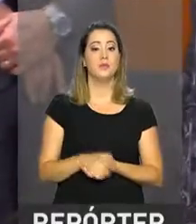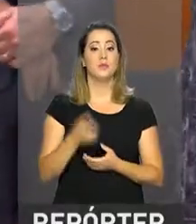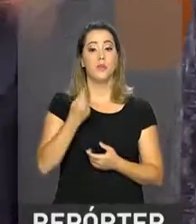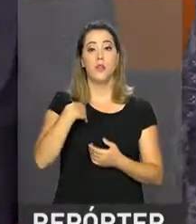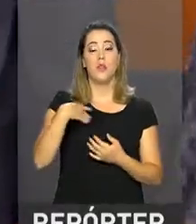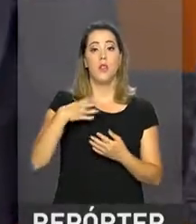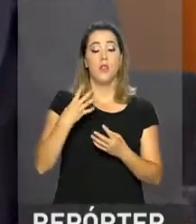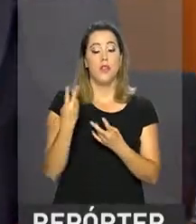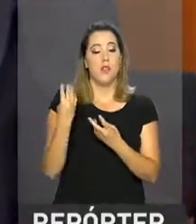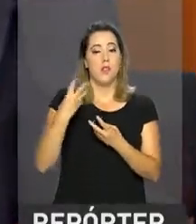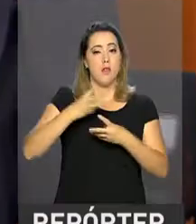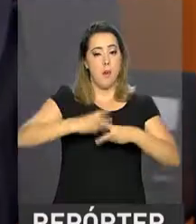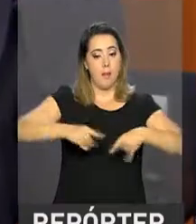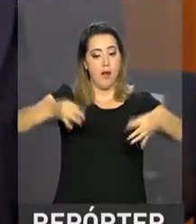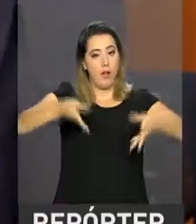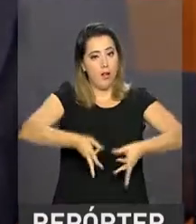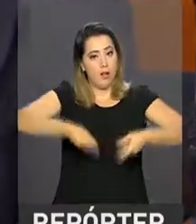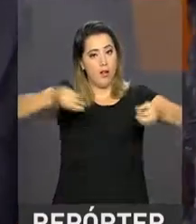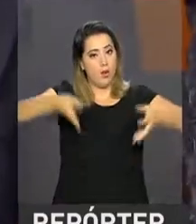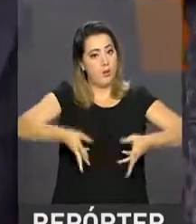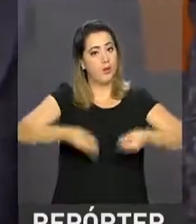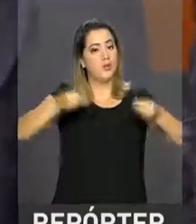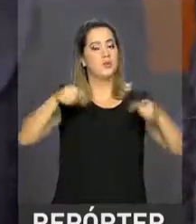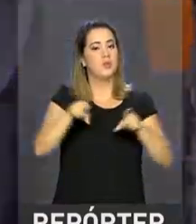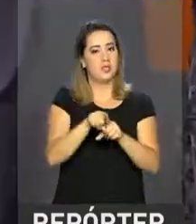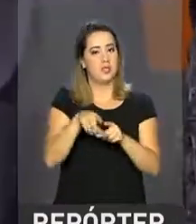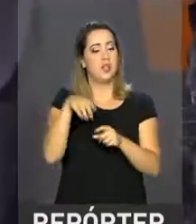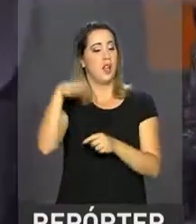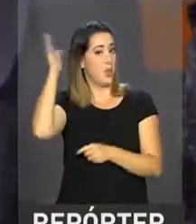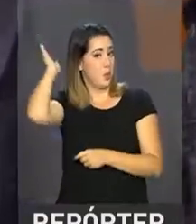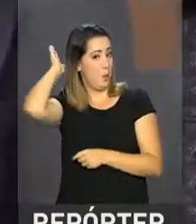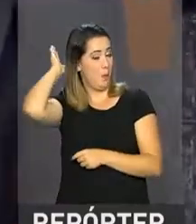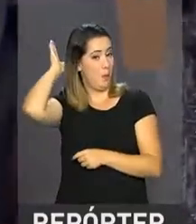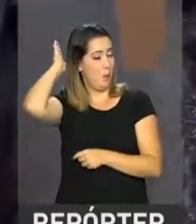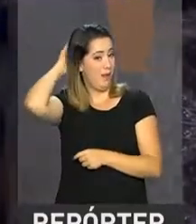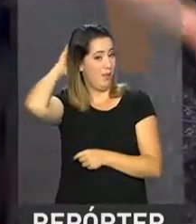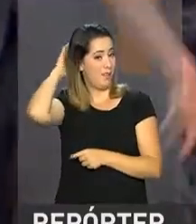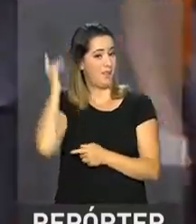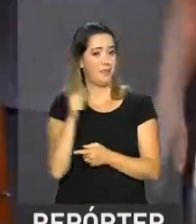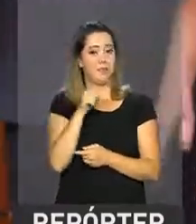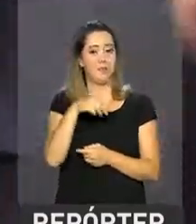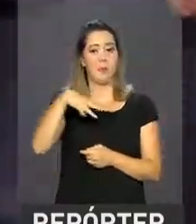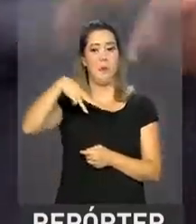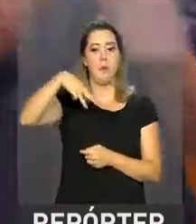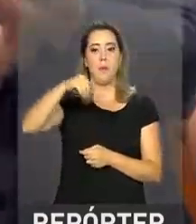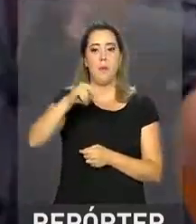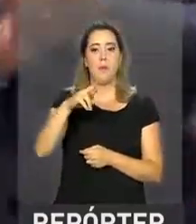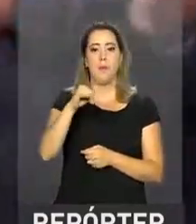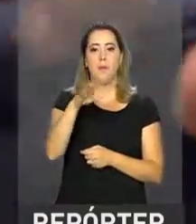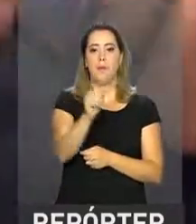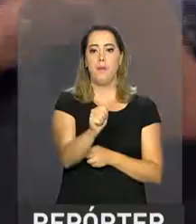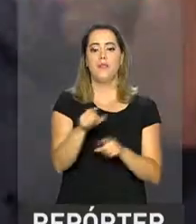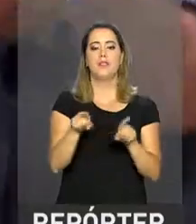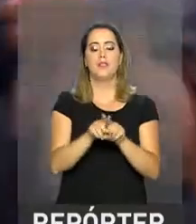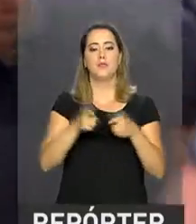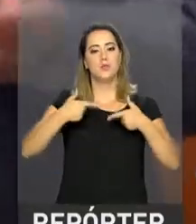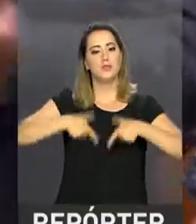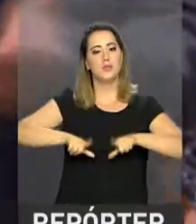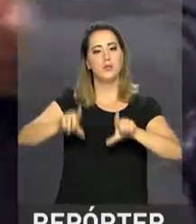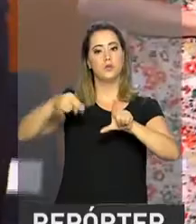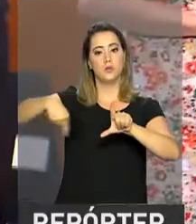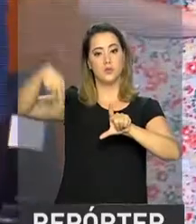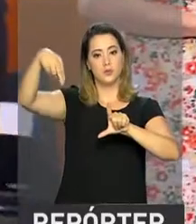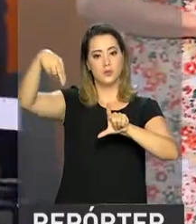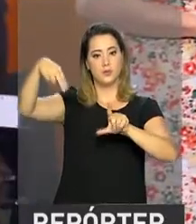Macarronada paraense. Maria Cláudia Ferreira dos Santos. É a vencedora da região